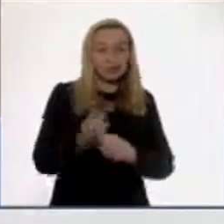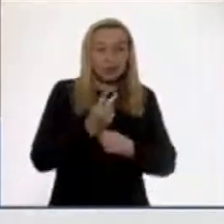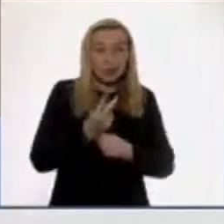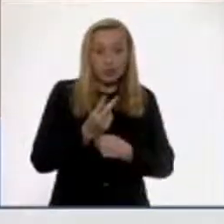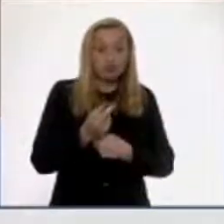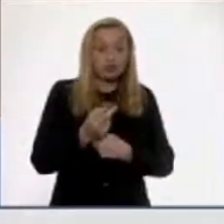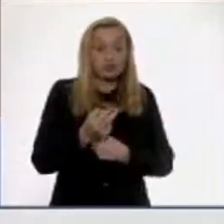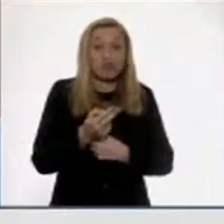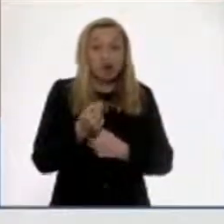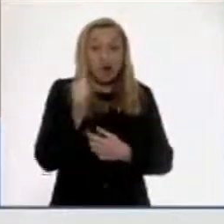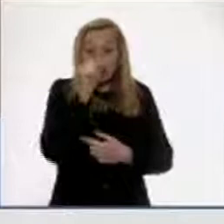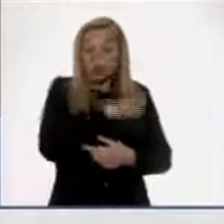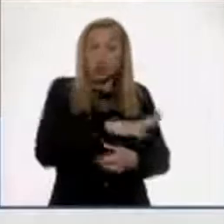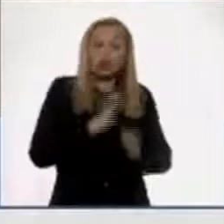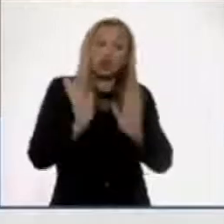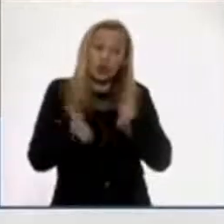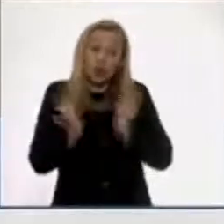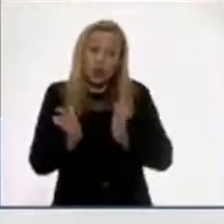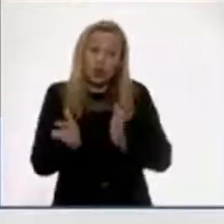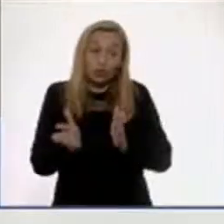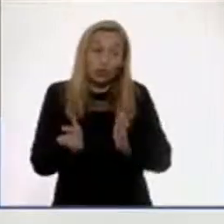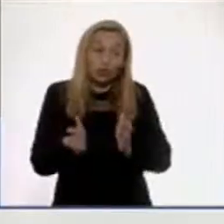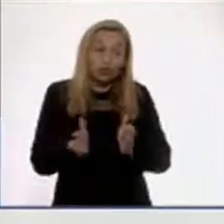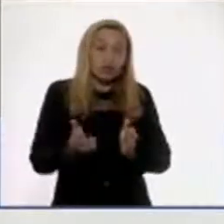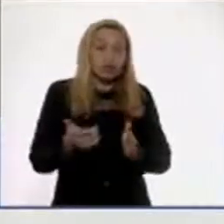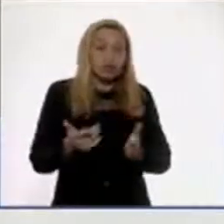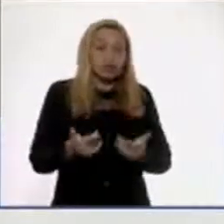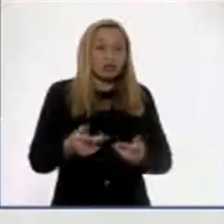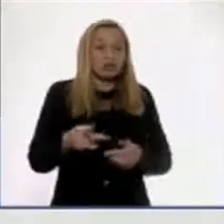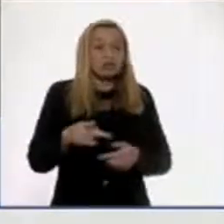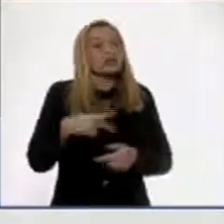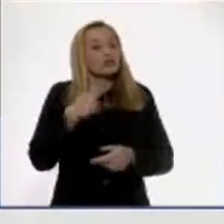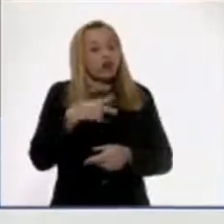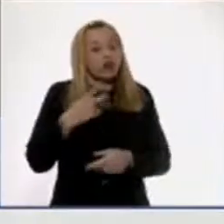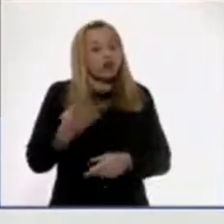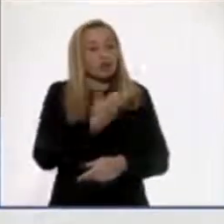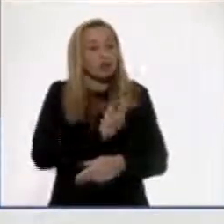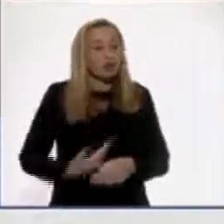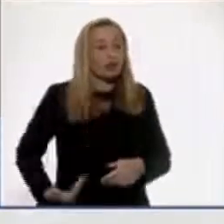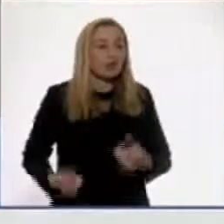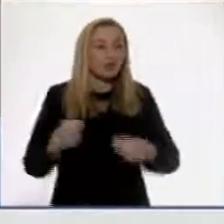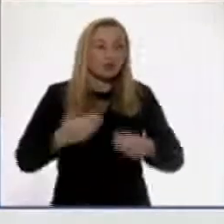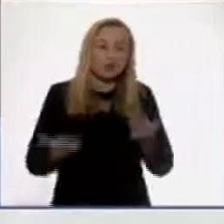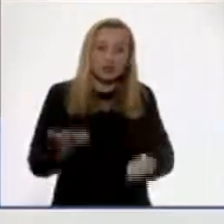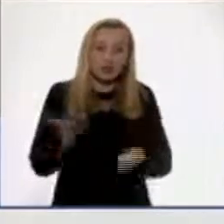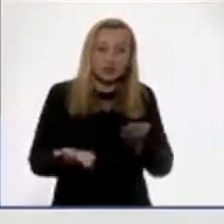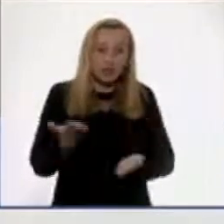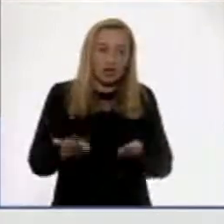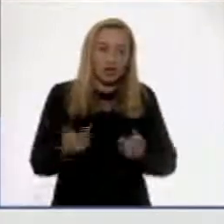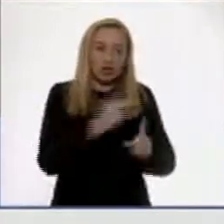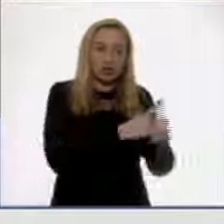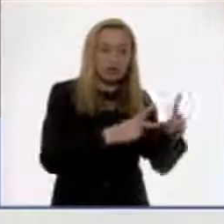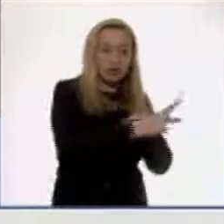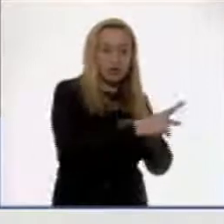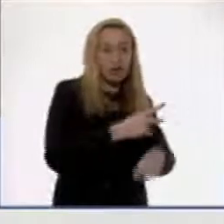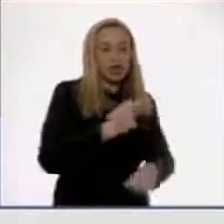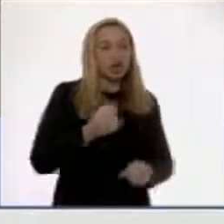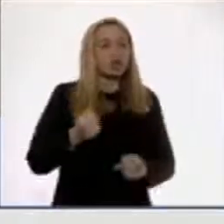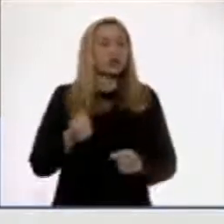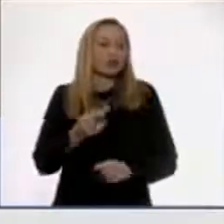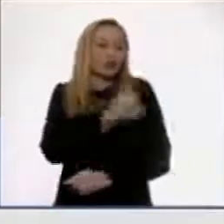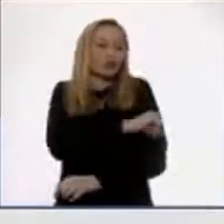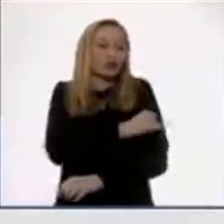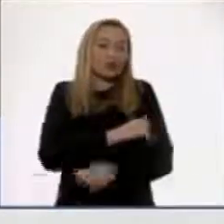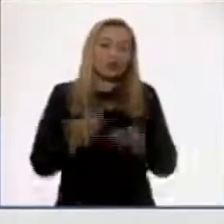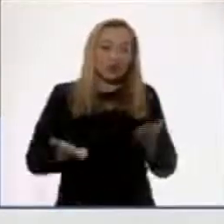um absurdo e hoje alimenta o discurso de que o governo tem que equilibrar as contas do Rio Previdência. Nós temos que nos